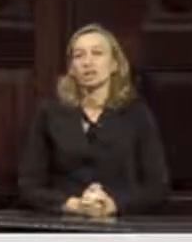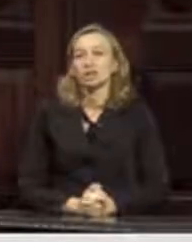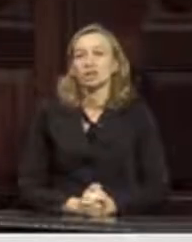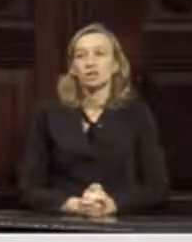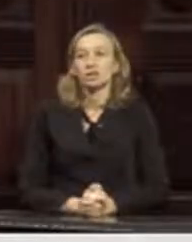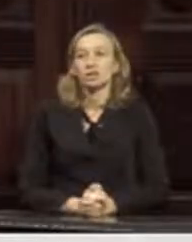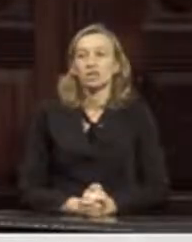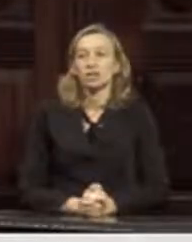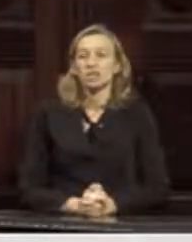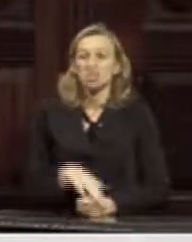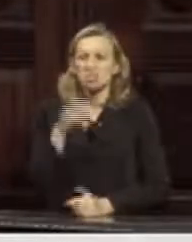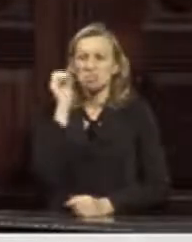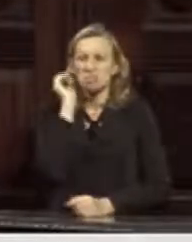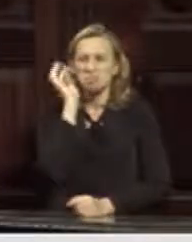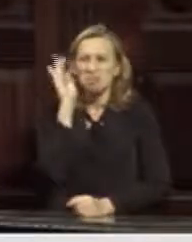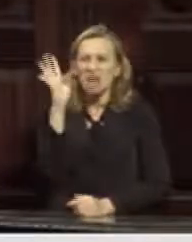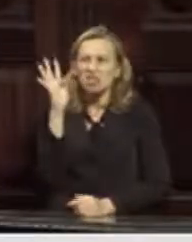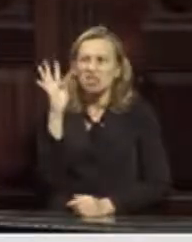Imaginar